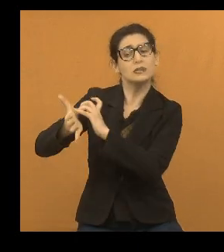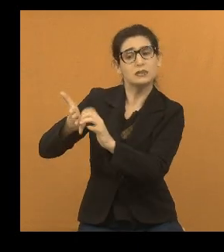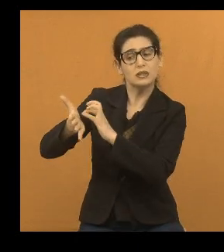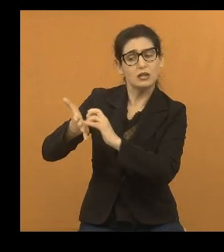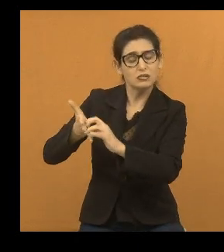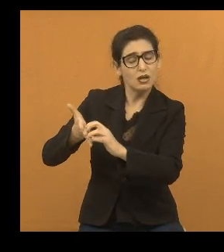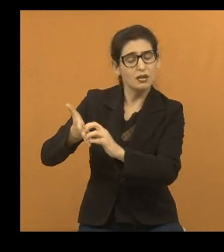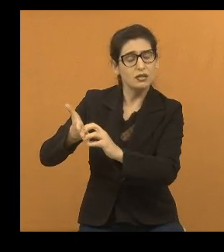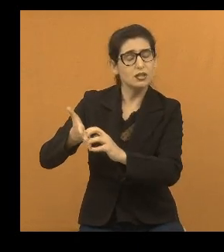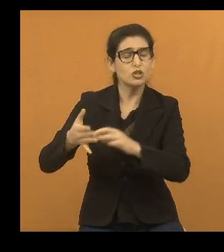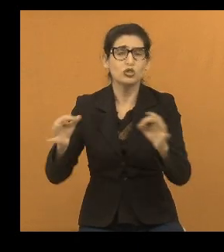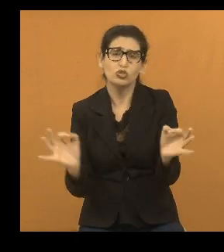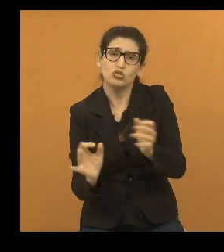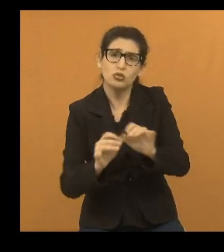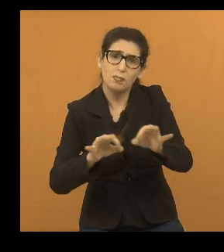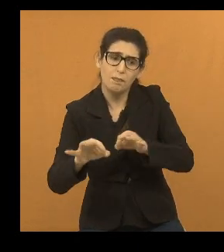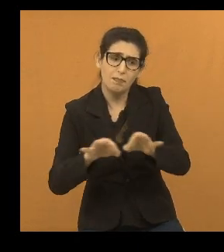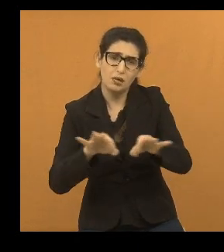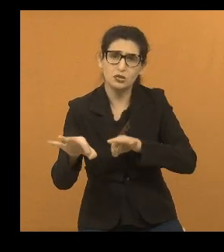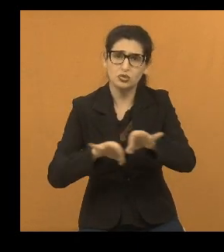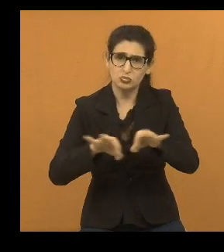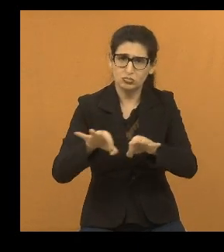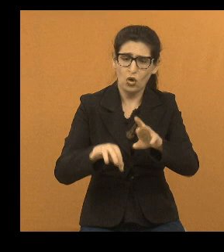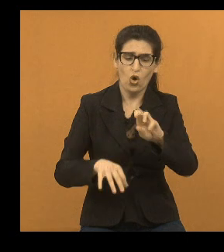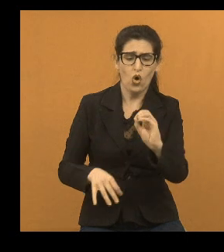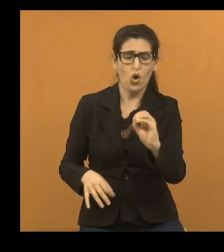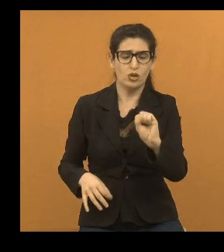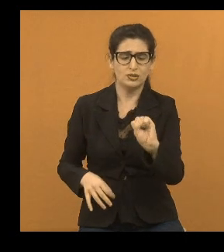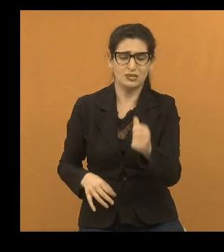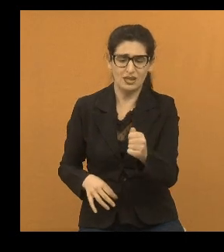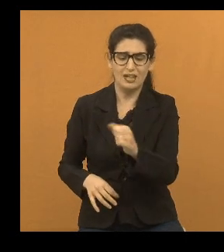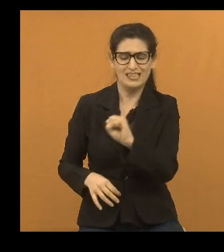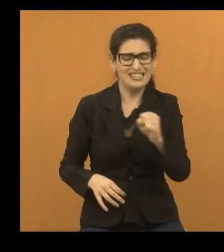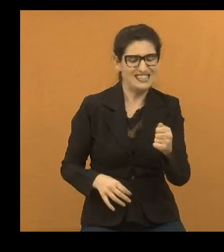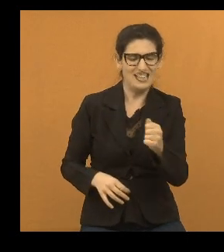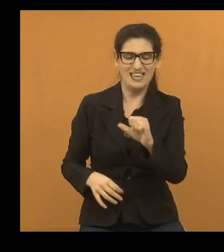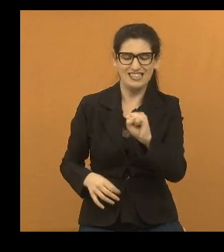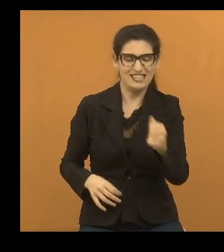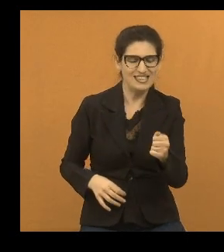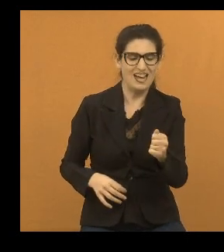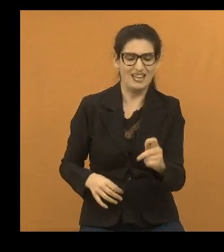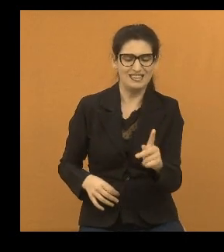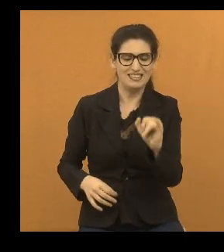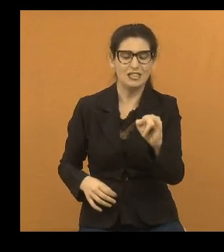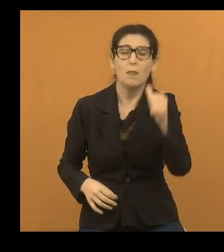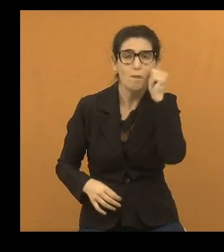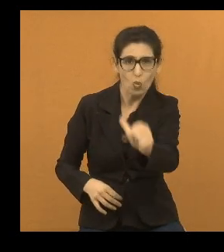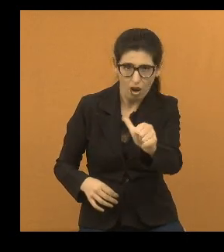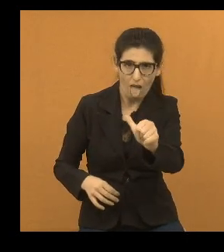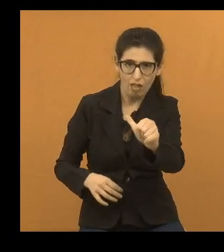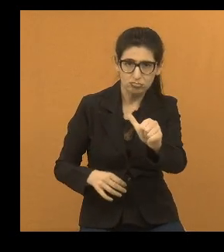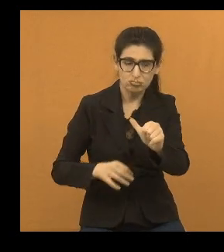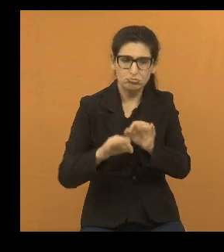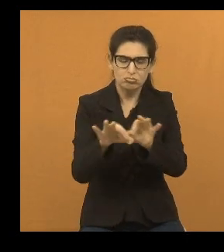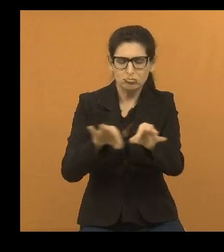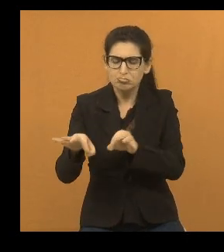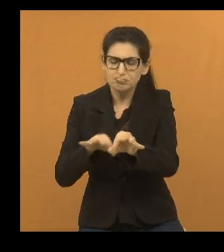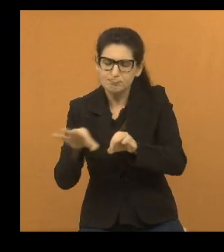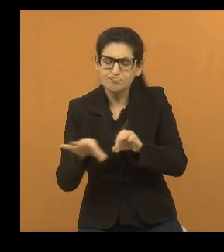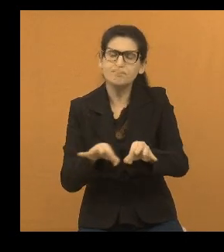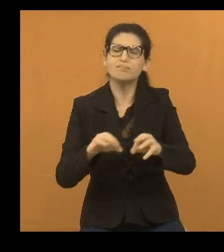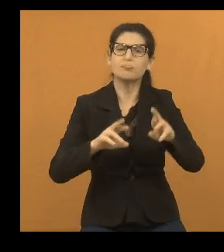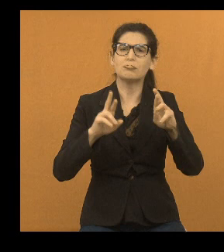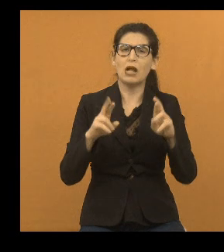Planejamento há mais de um ano, né, coordenado pela secretária Rosa Sazak. A gente vem se reunindo